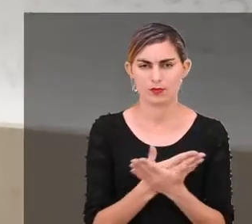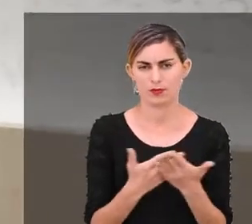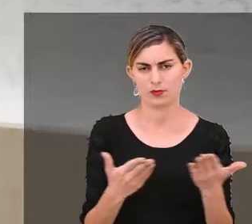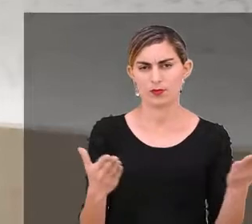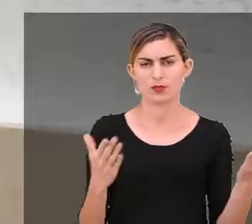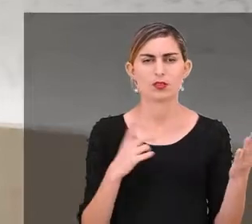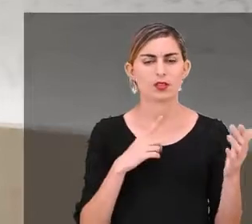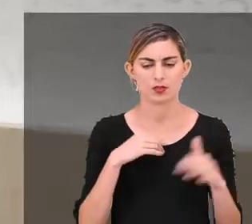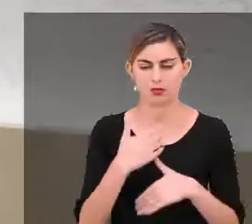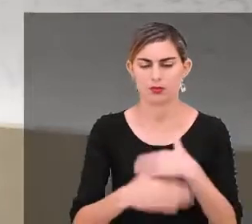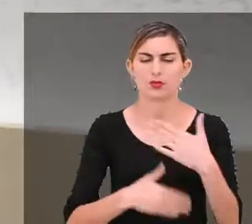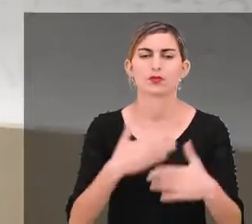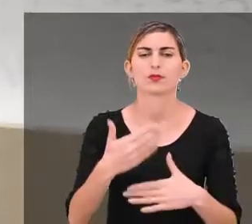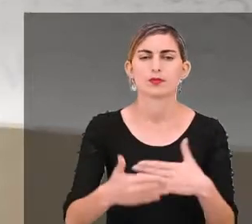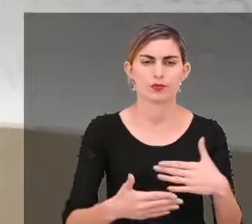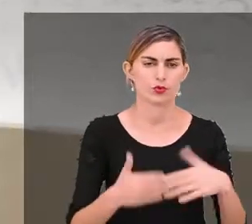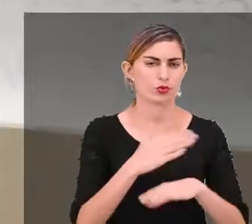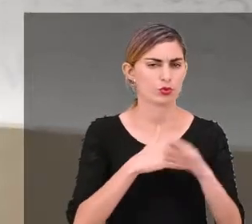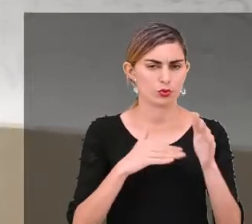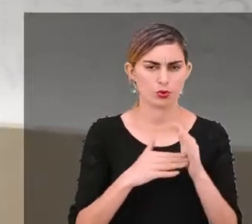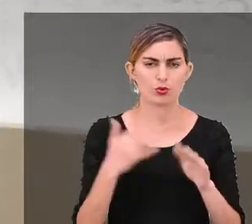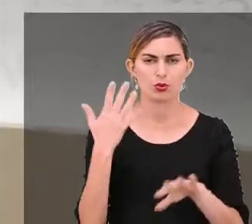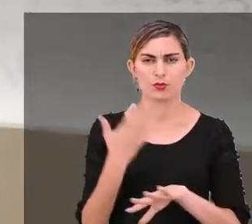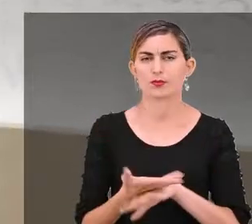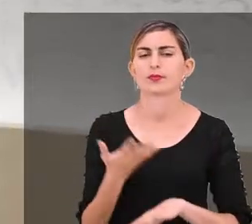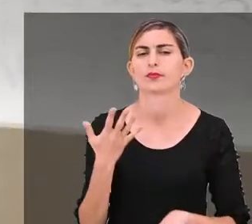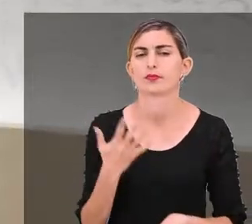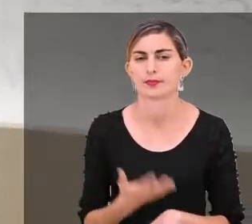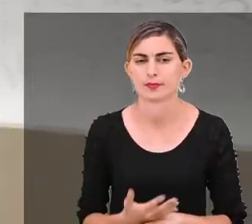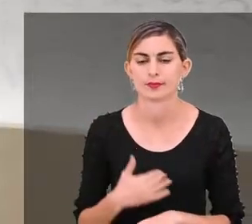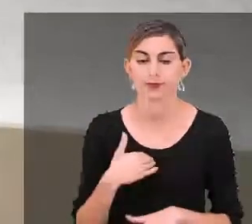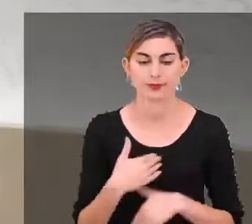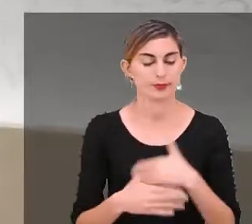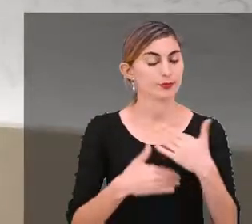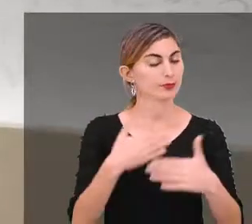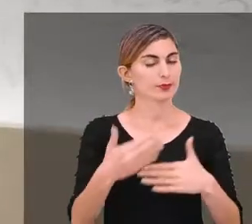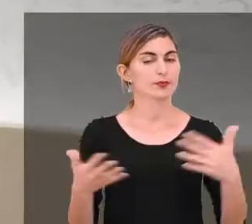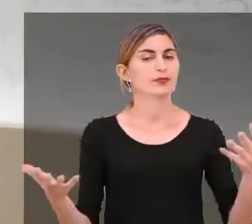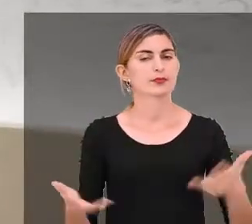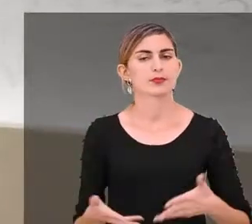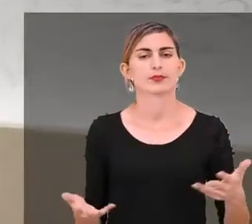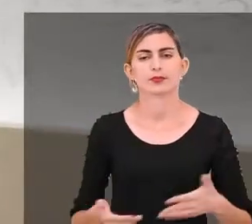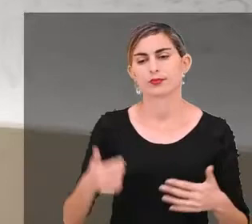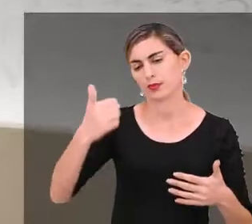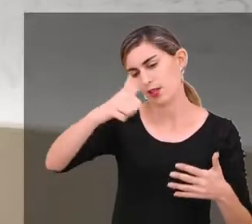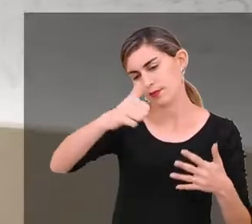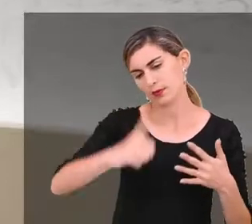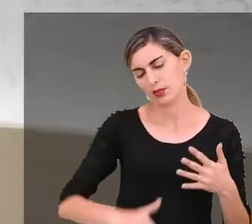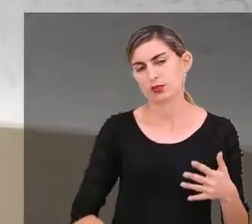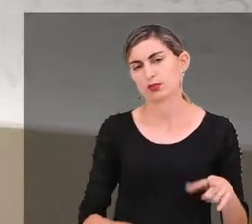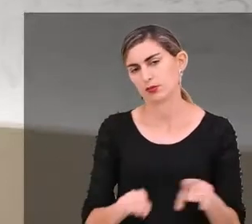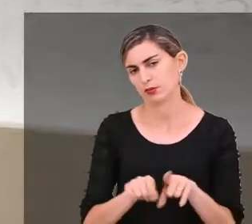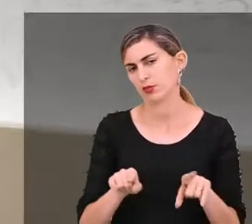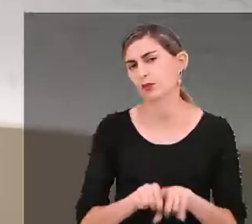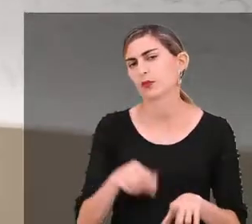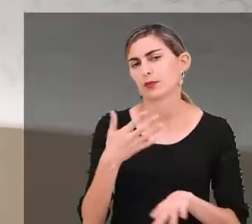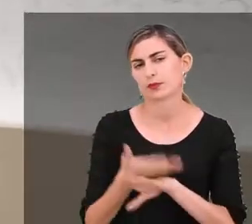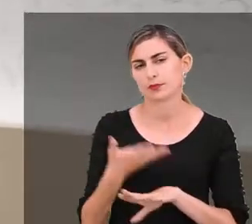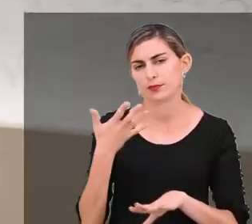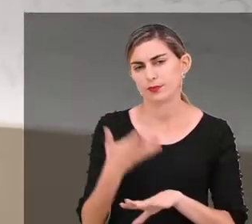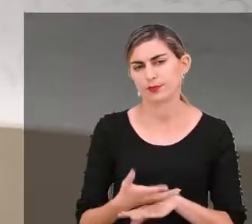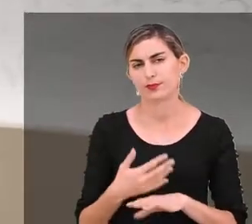que você tenha um bom desempenho ao longo de toda a disciplina, consequentemente agora na avaliação também